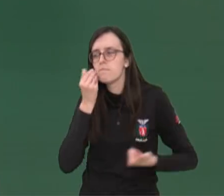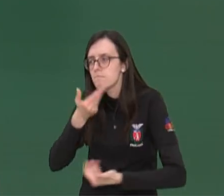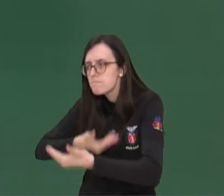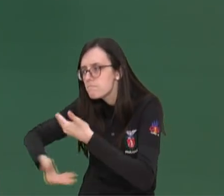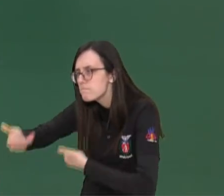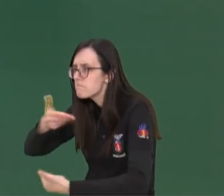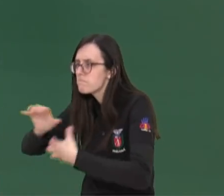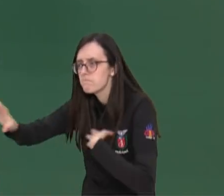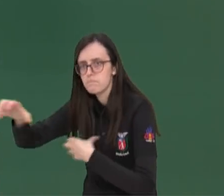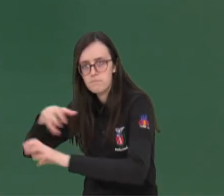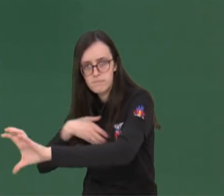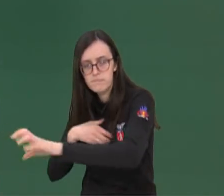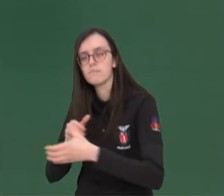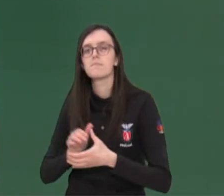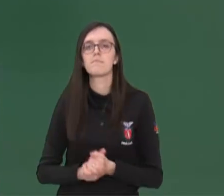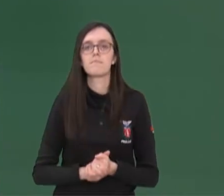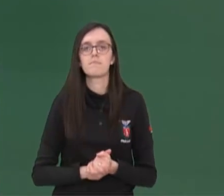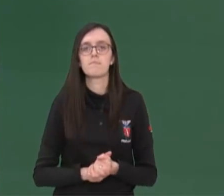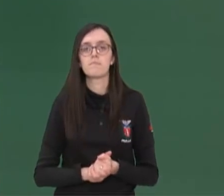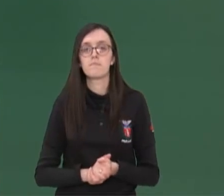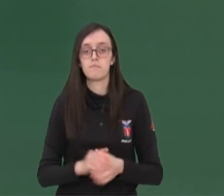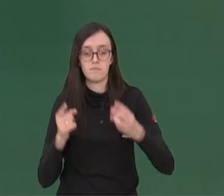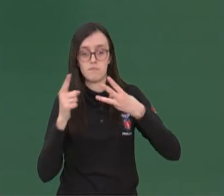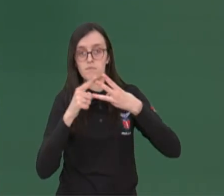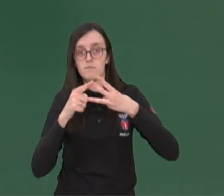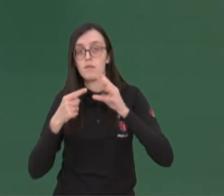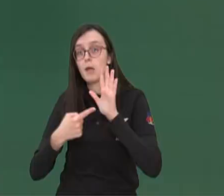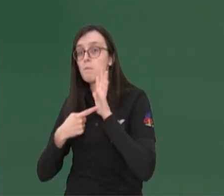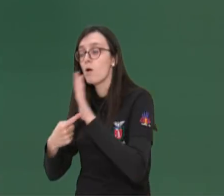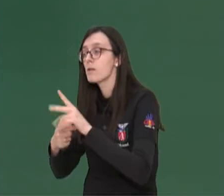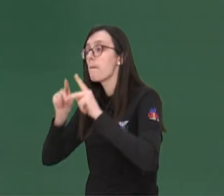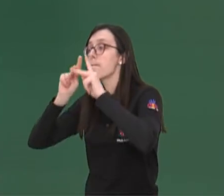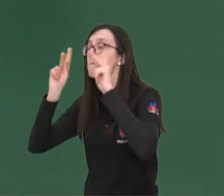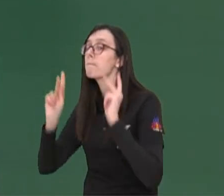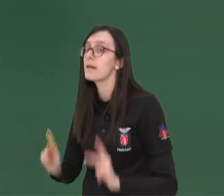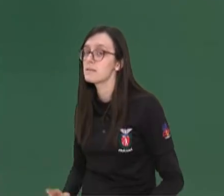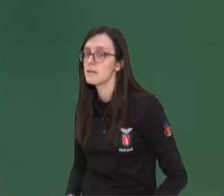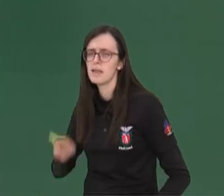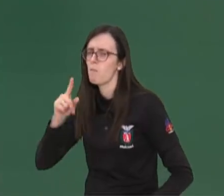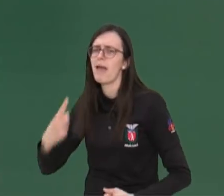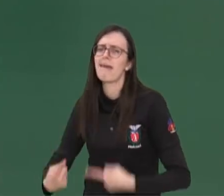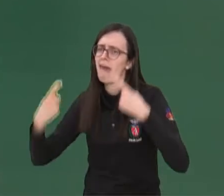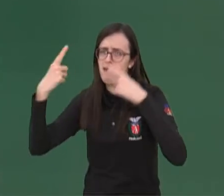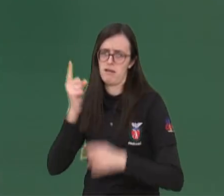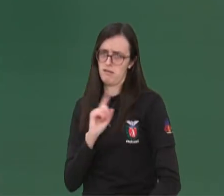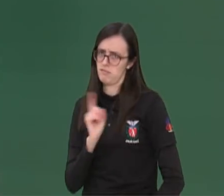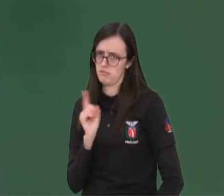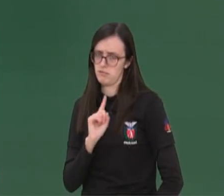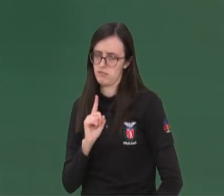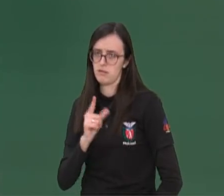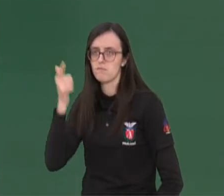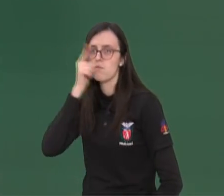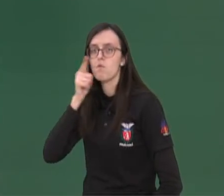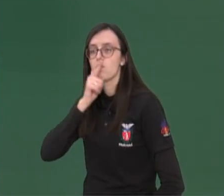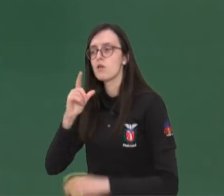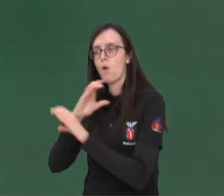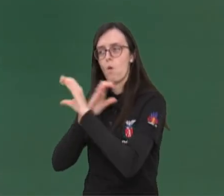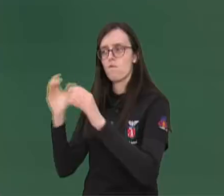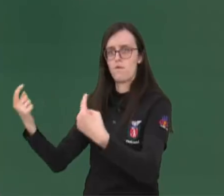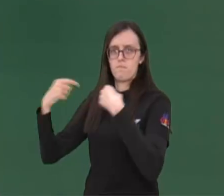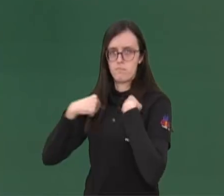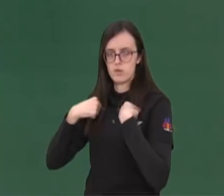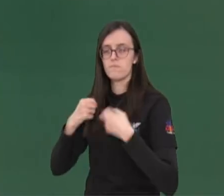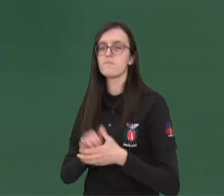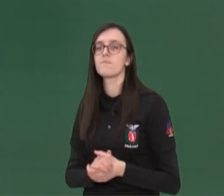relação de empatia, mostrar uma relação de paz, não de guerra, para conseguir a confiança desse